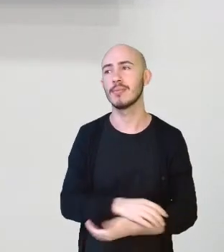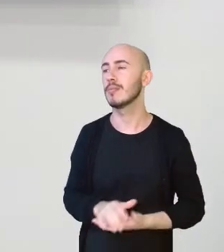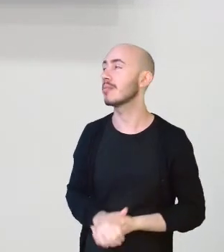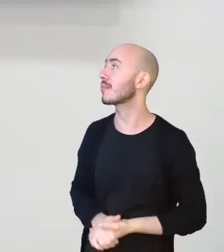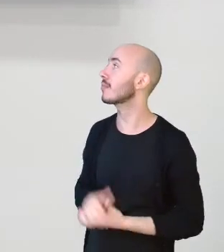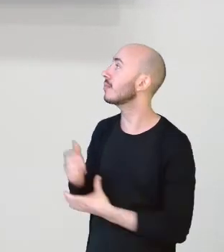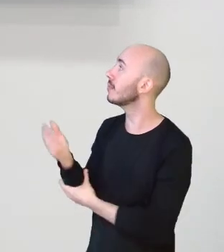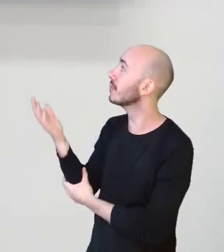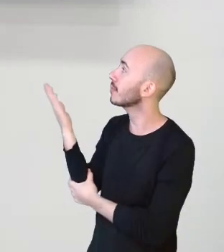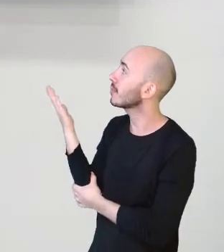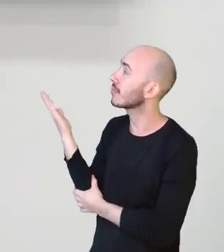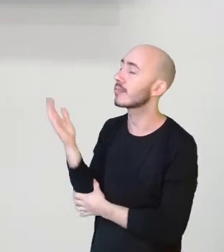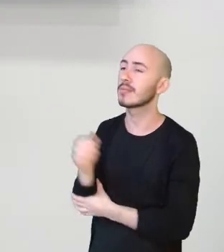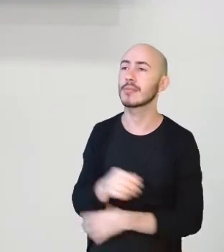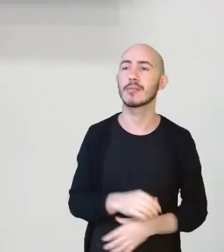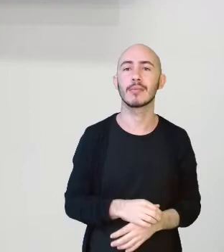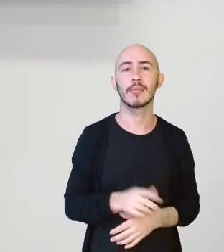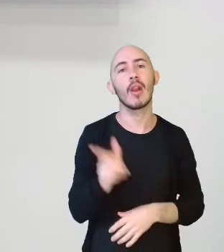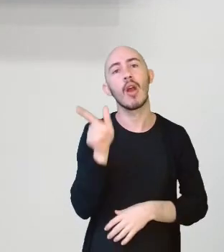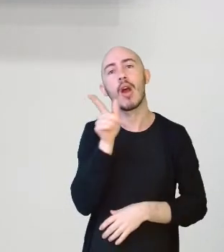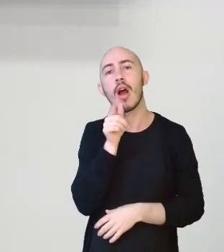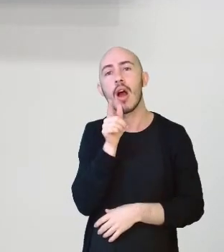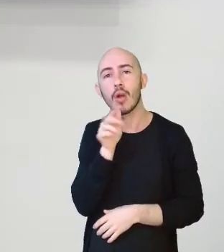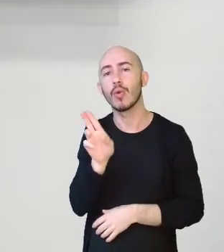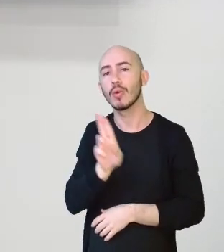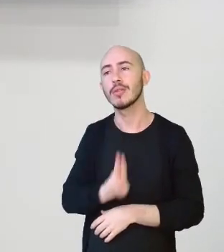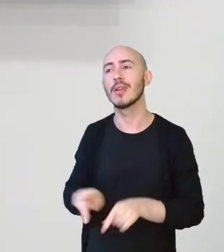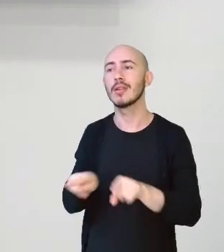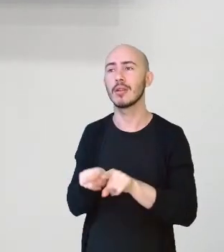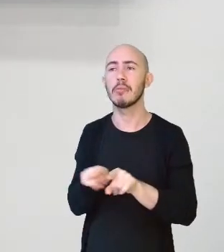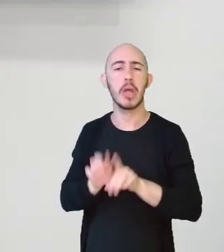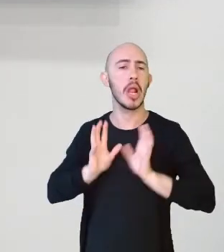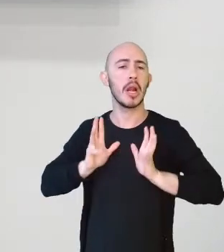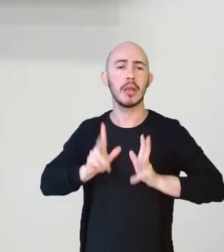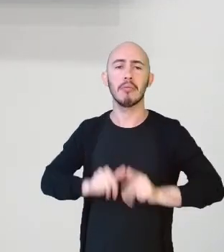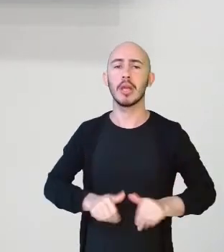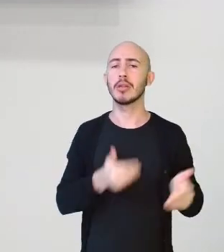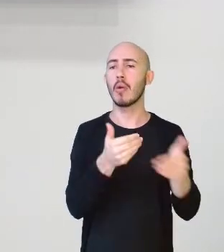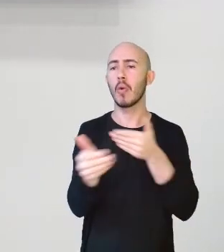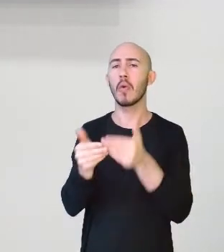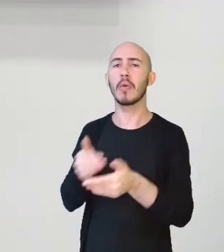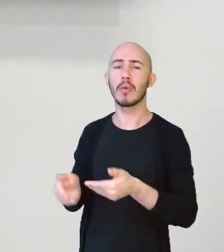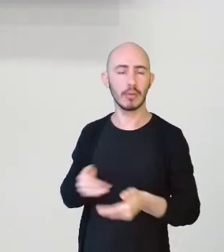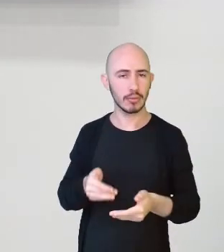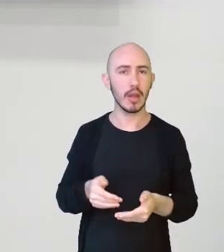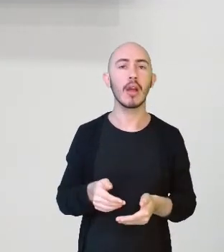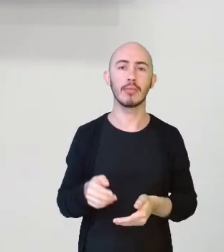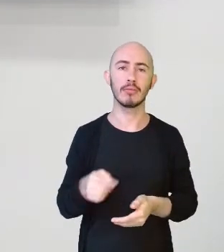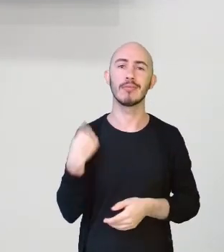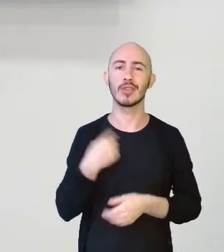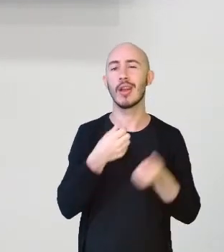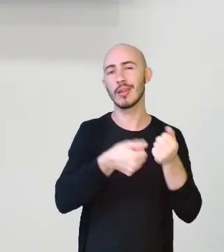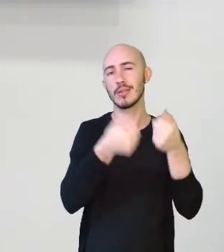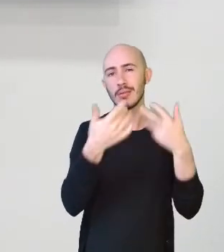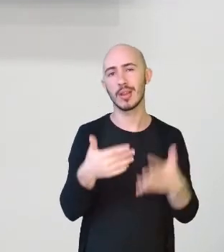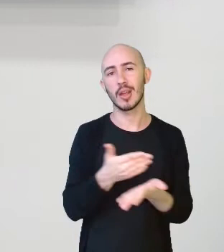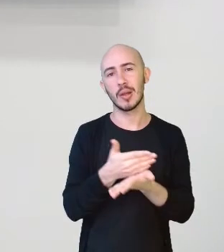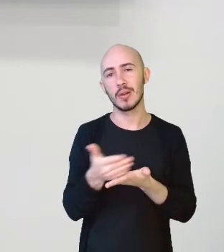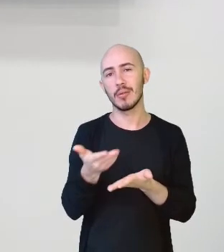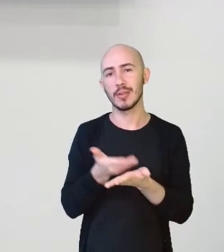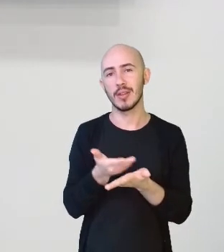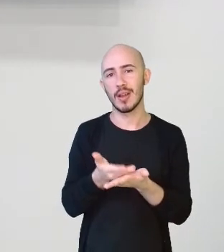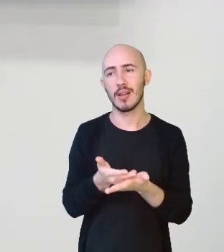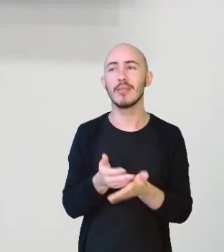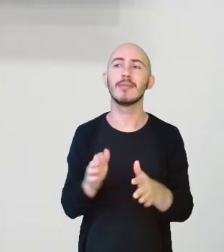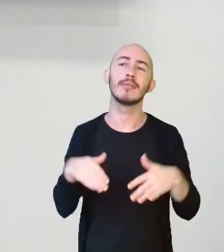também outro exemplo, o uso da água serve para fazermos limpeza. Como eu falei no começo, né? Nada